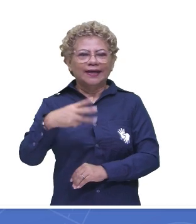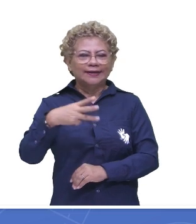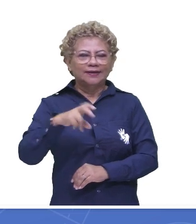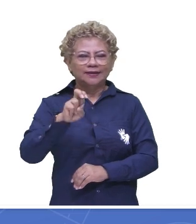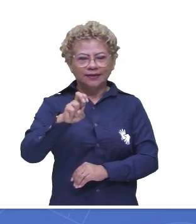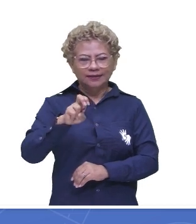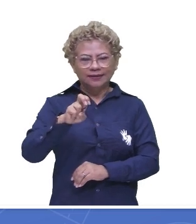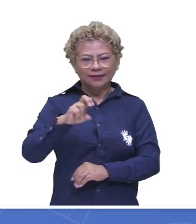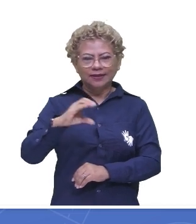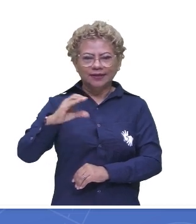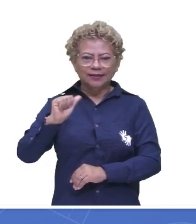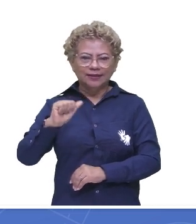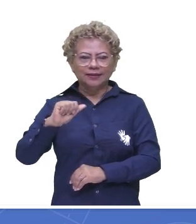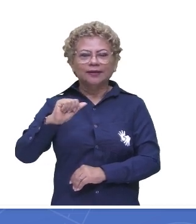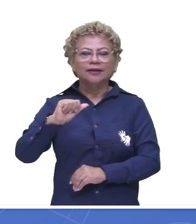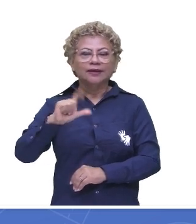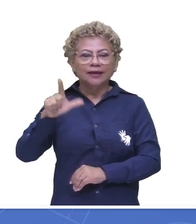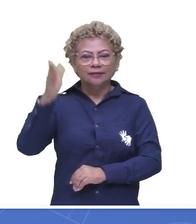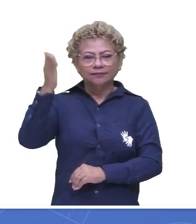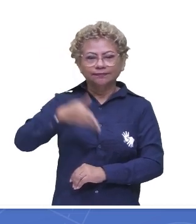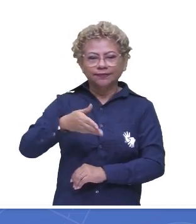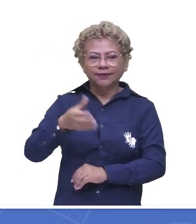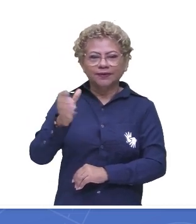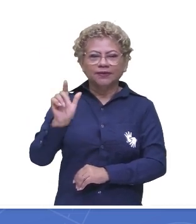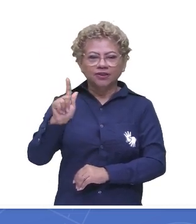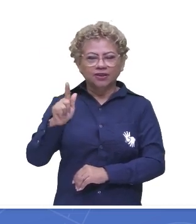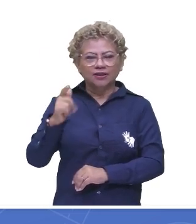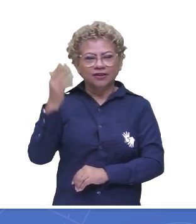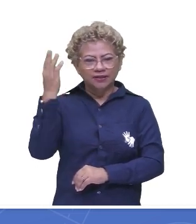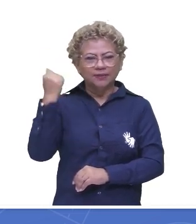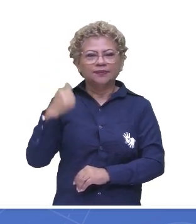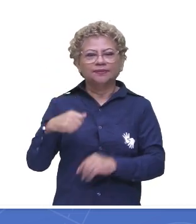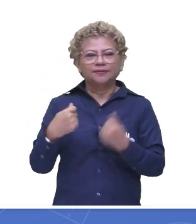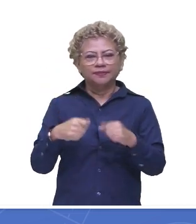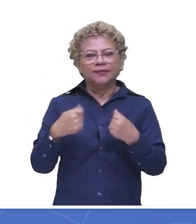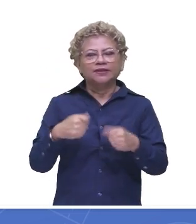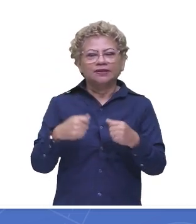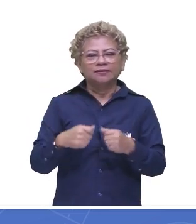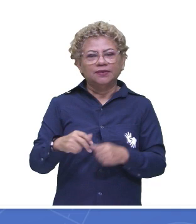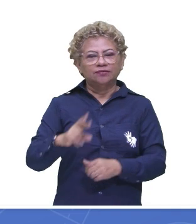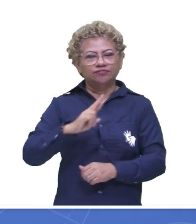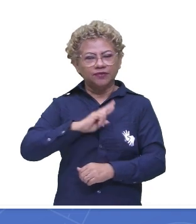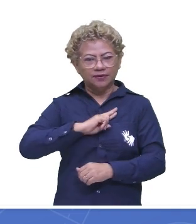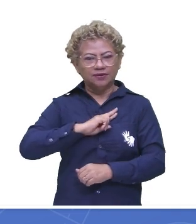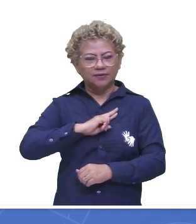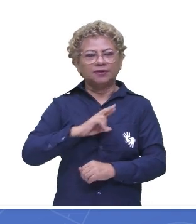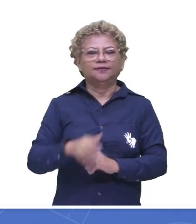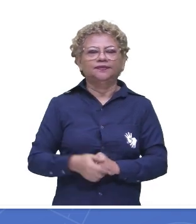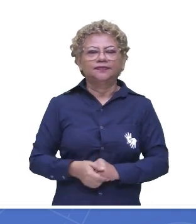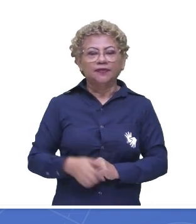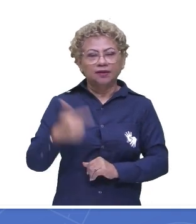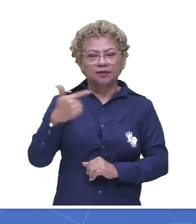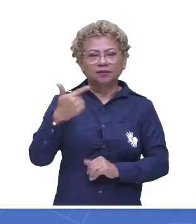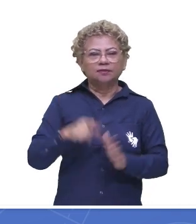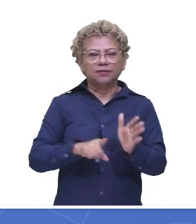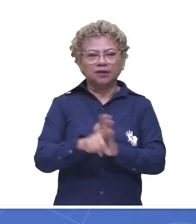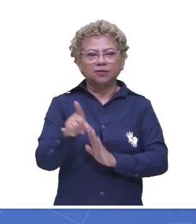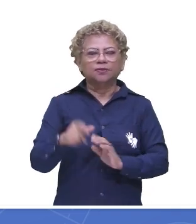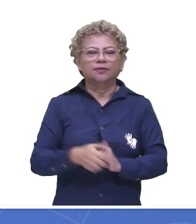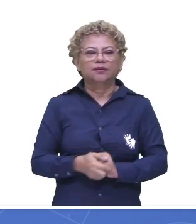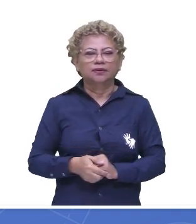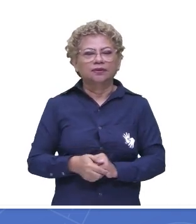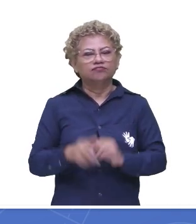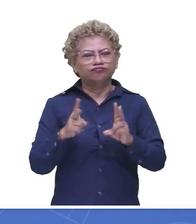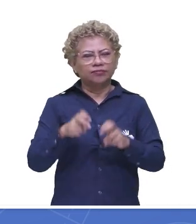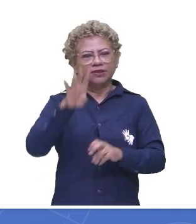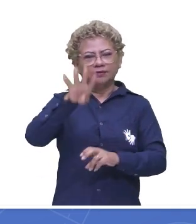nós queremos saber a quantidade de calor recebida por esse corpo. Essa é a questão número 1. Na questão número 2, nós temos aí